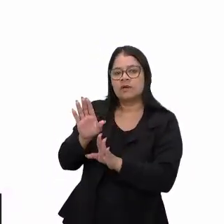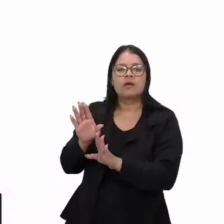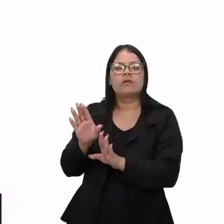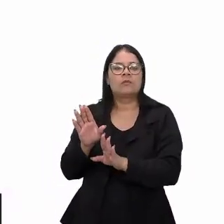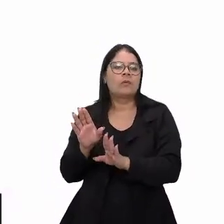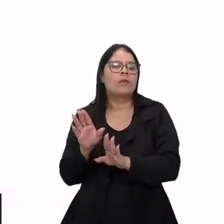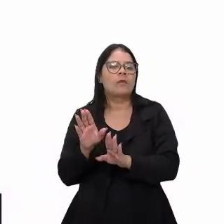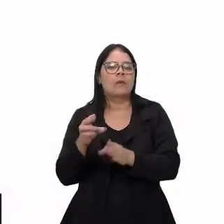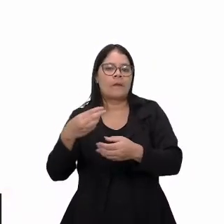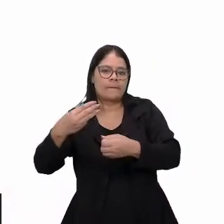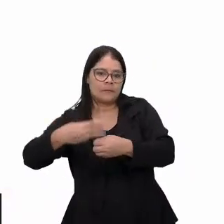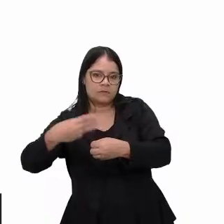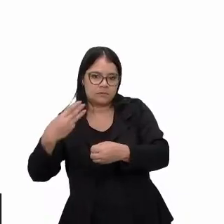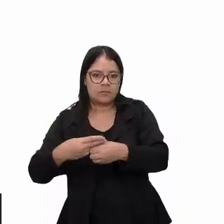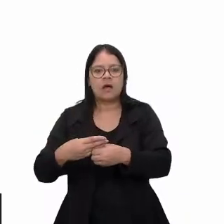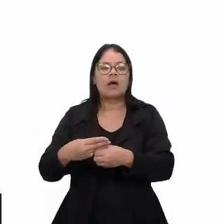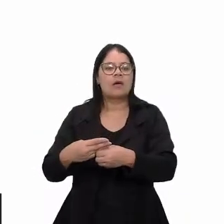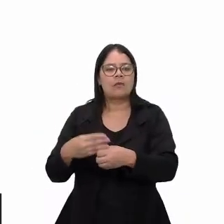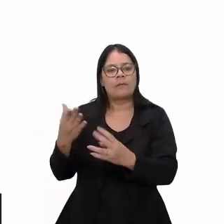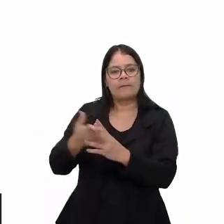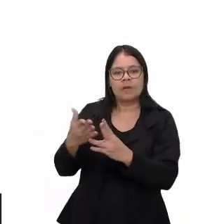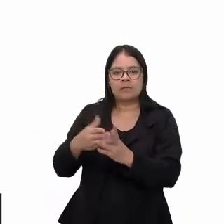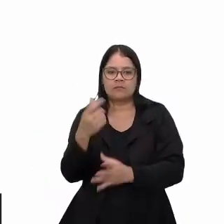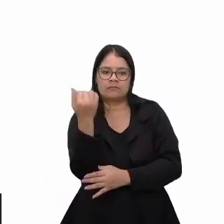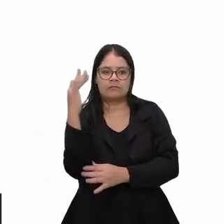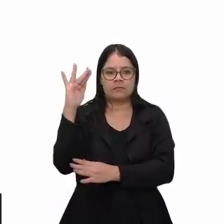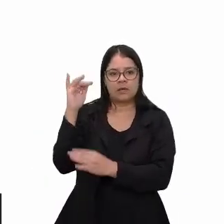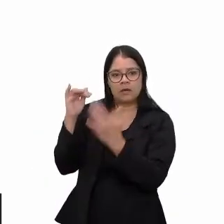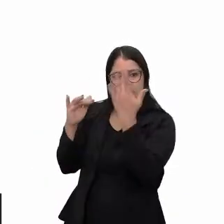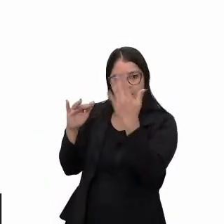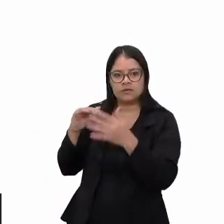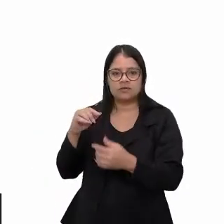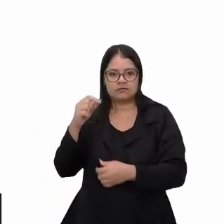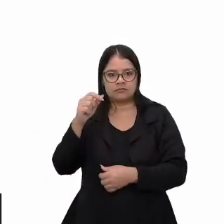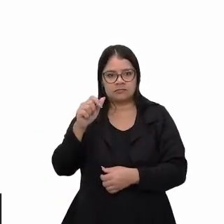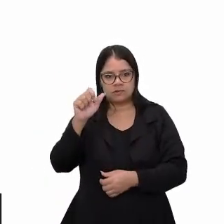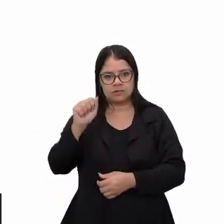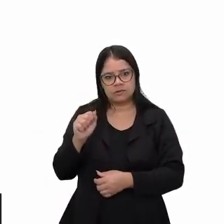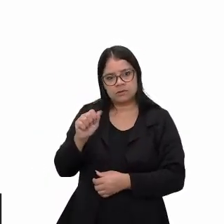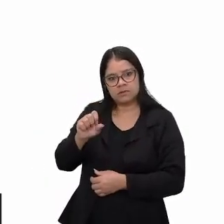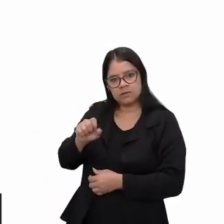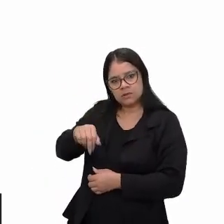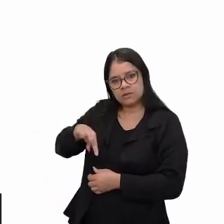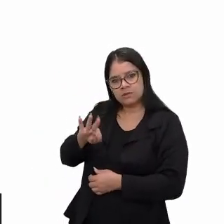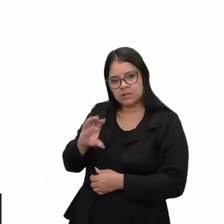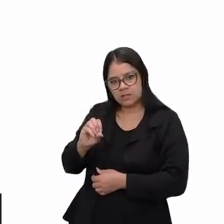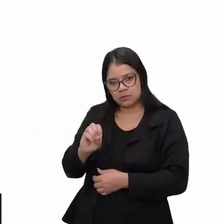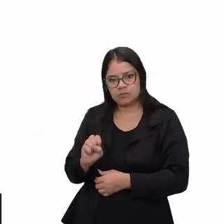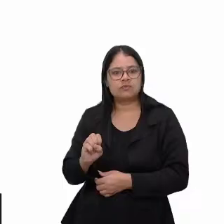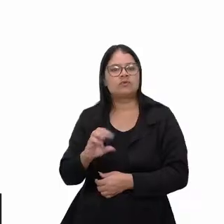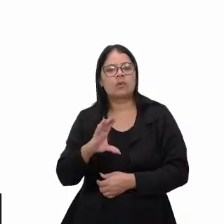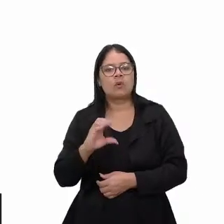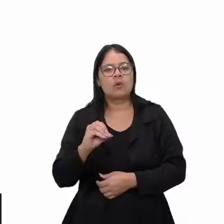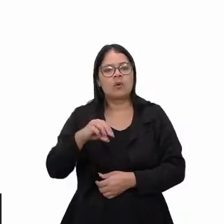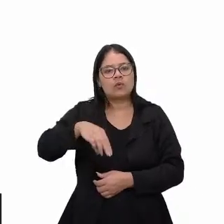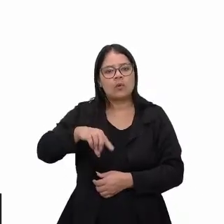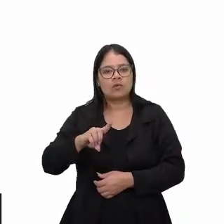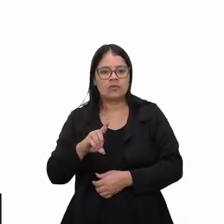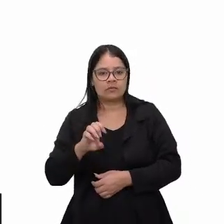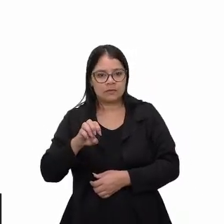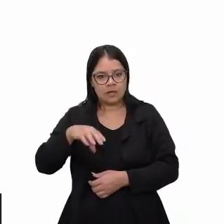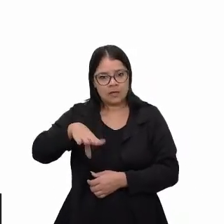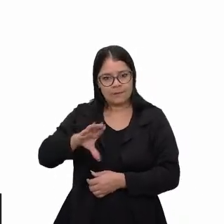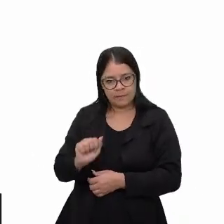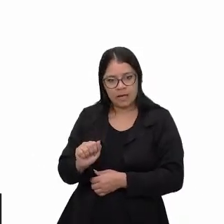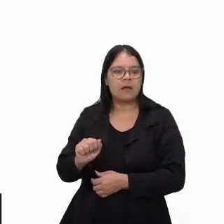de Defesa do Meio Ambiente de Santos, o CONDEMA, de 2021 a 2022. Nós fomos reconhecidos como